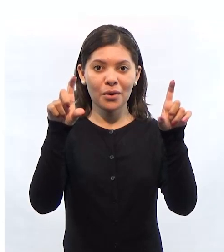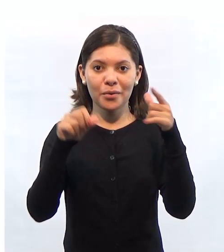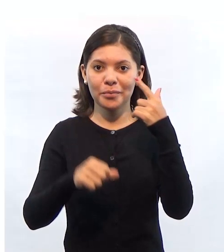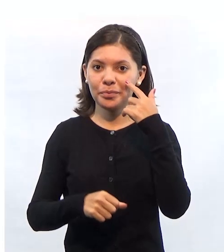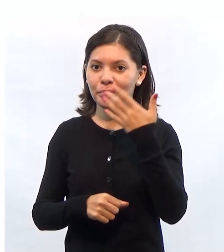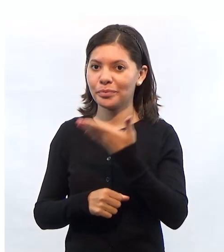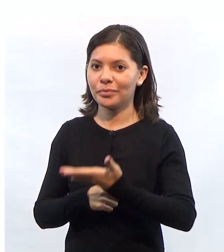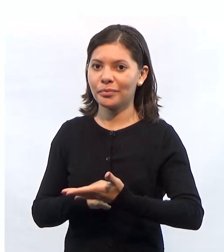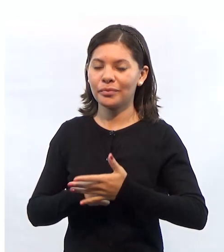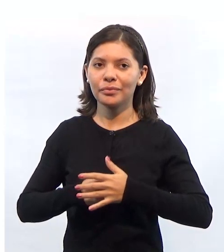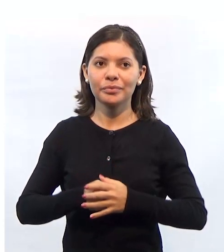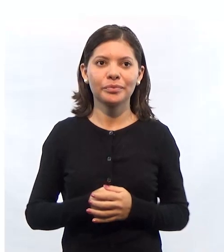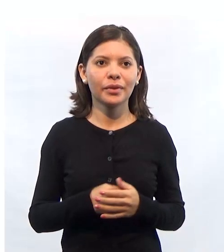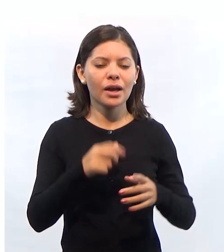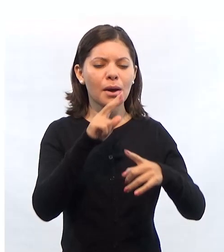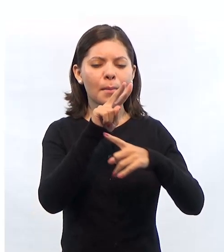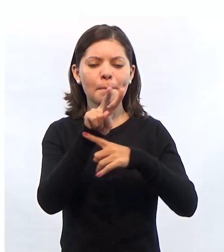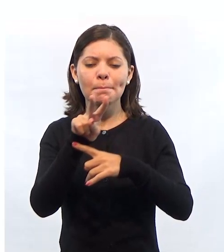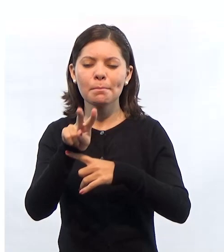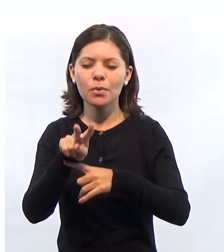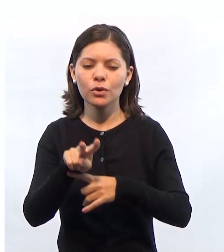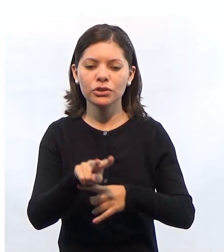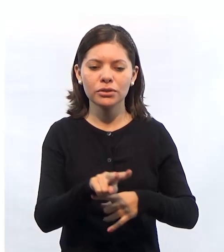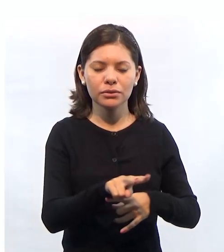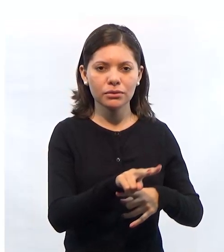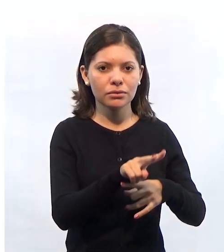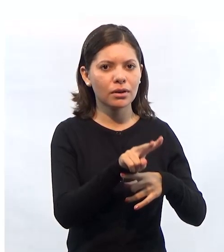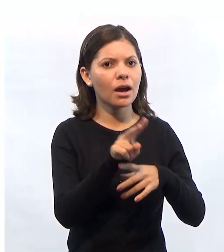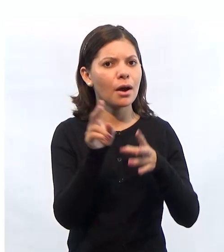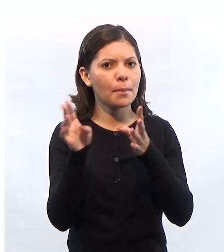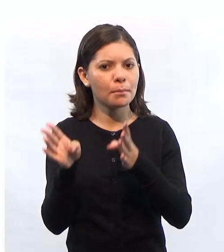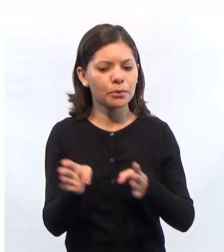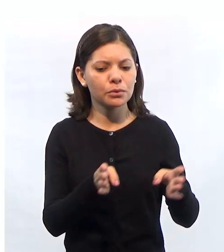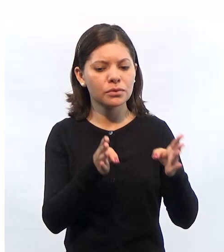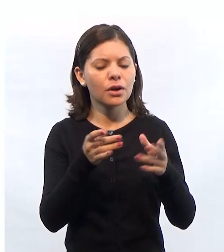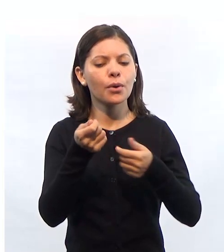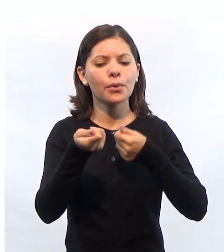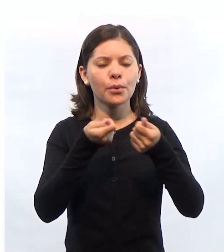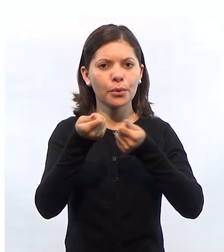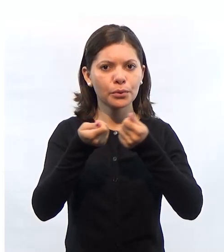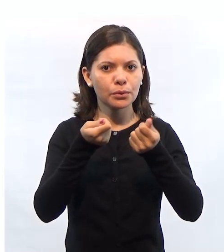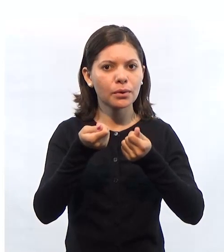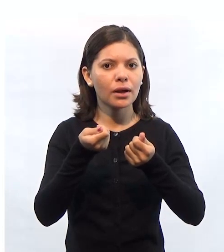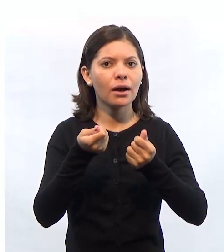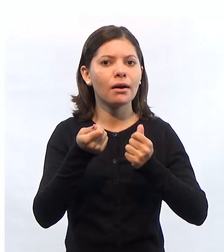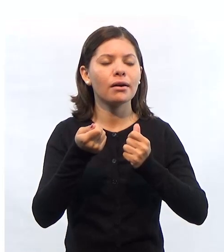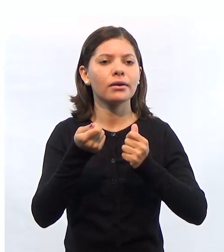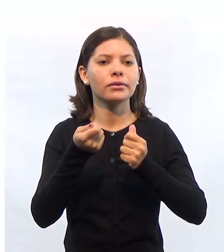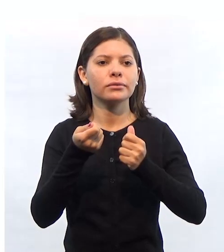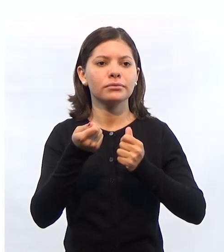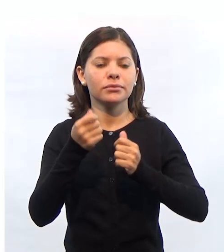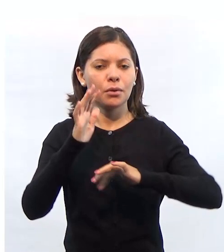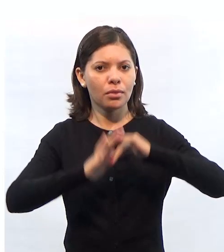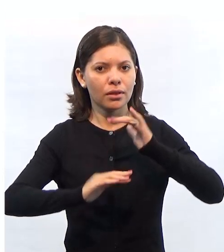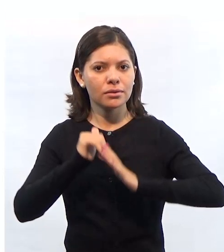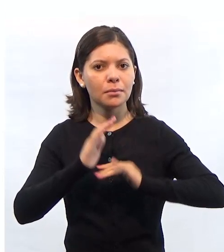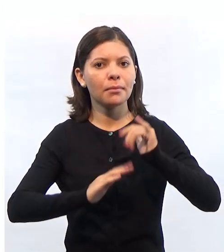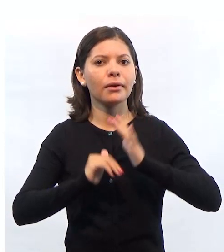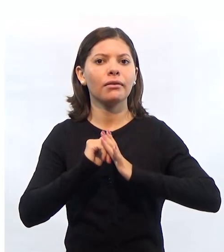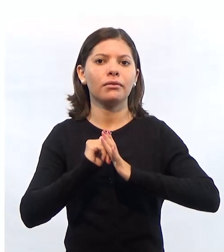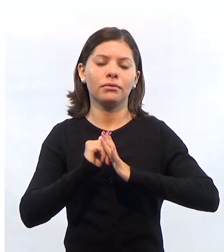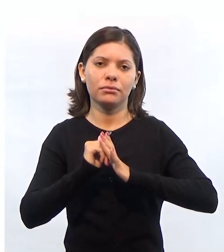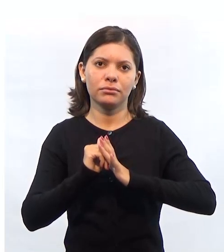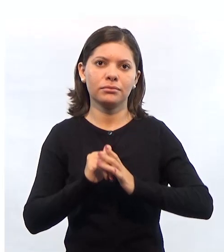produção ele consiste em monitorar a produção controlar o desempenho dos resultados do processo produtivo